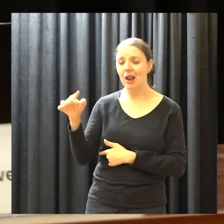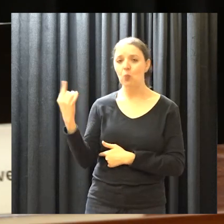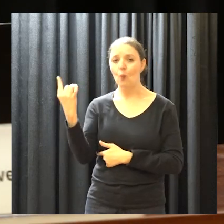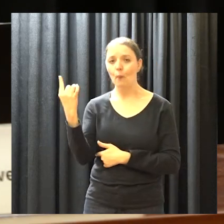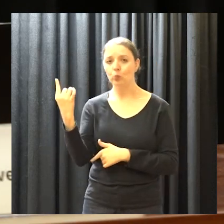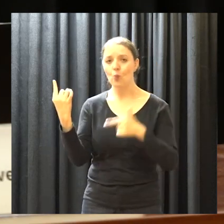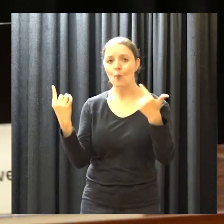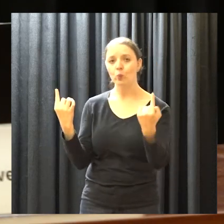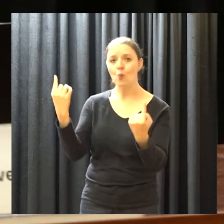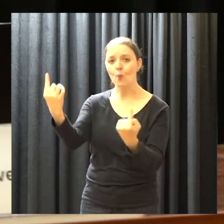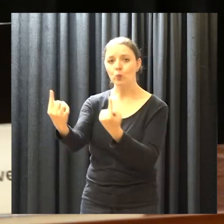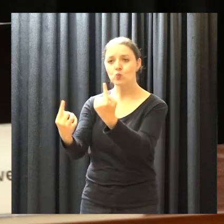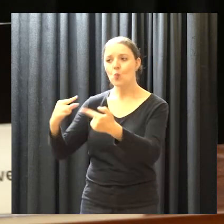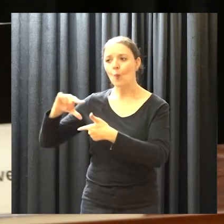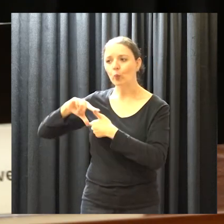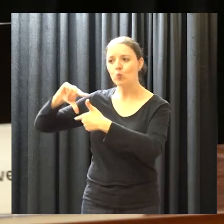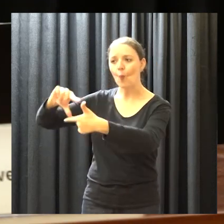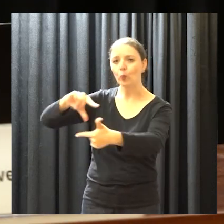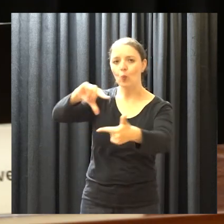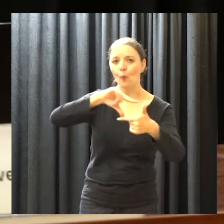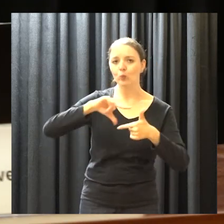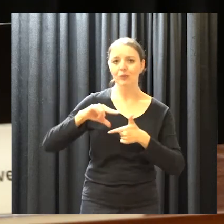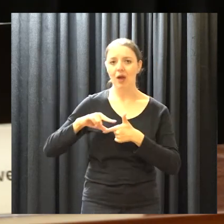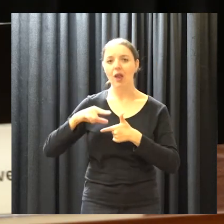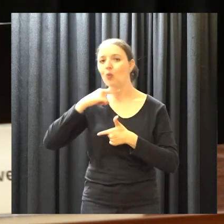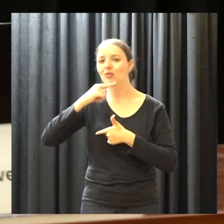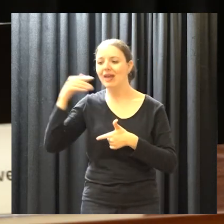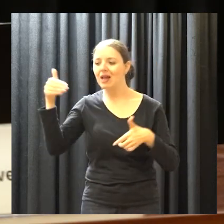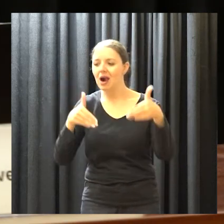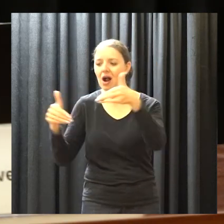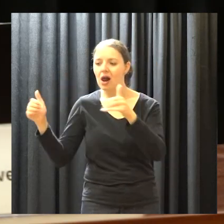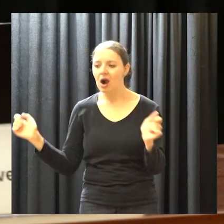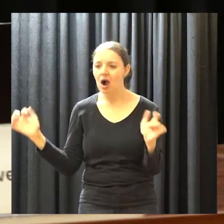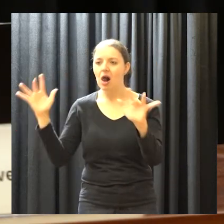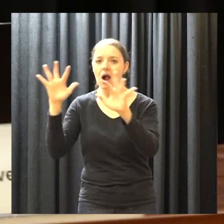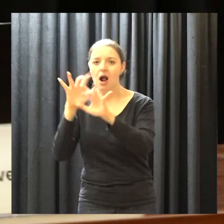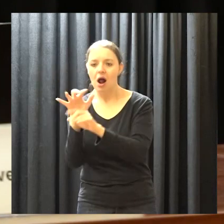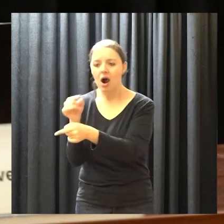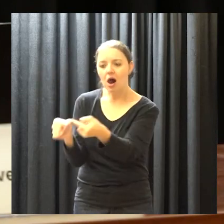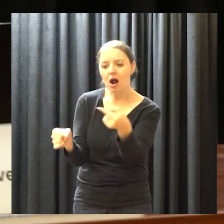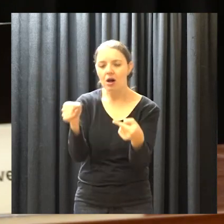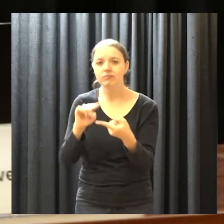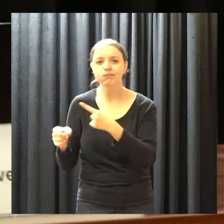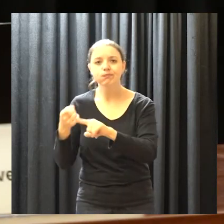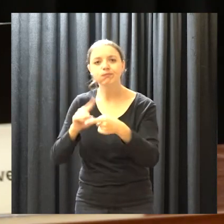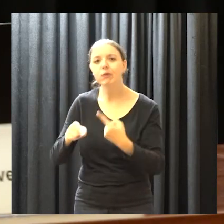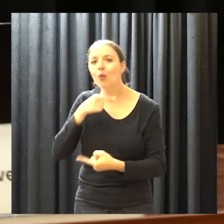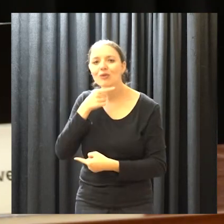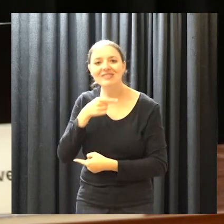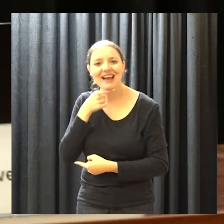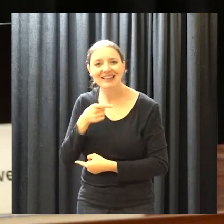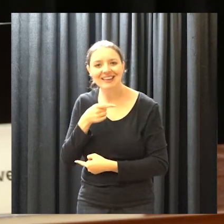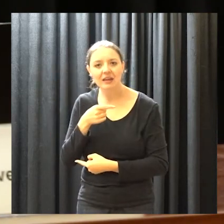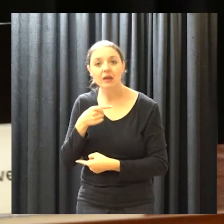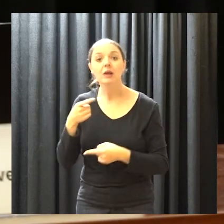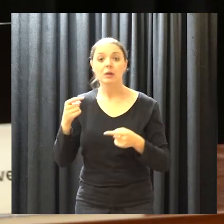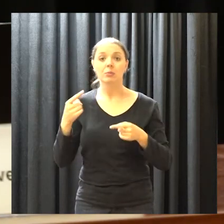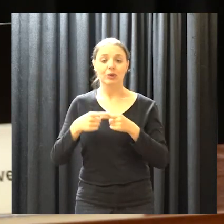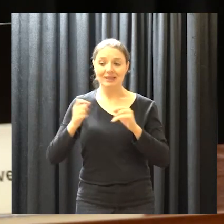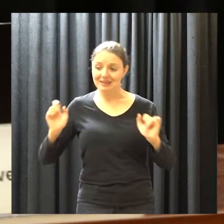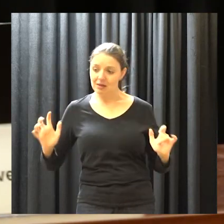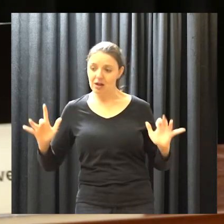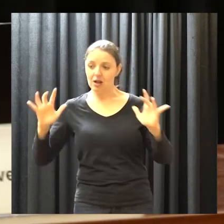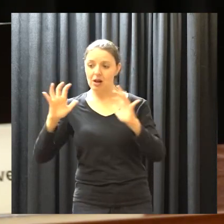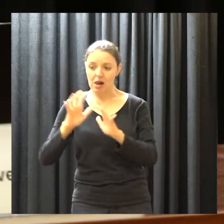estão inseridas, a fim de aleijá-los, de modo que eles sejam planejados para o acolhimento de pessoas